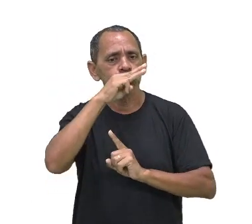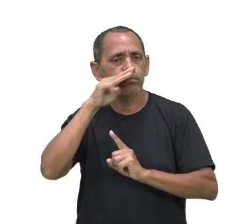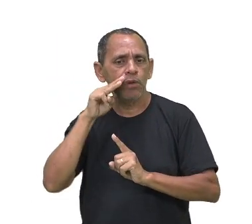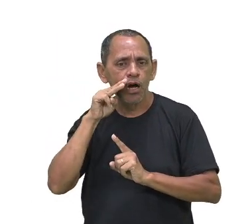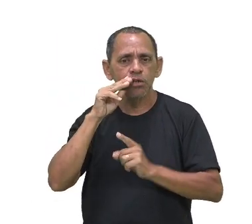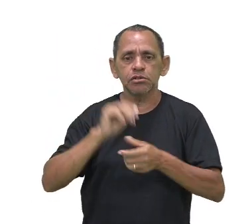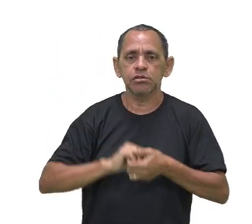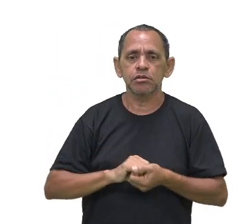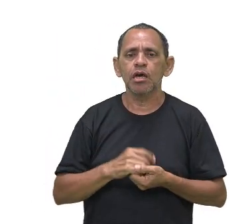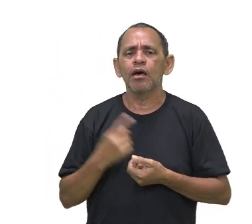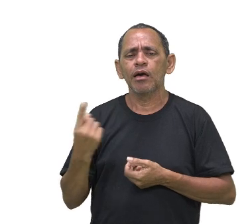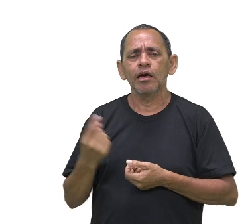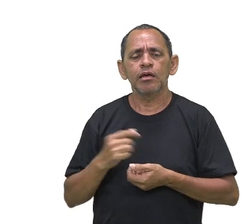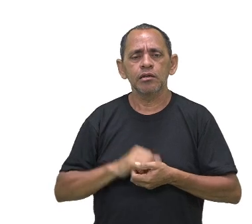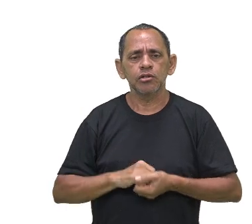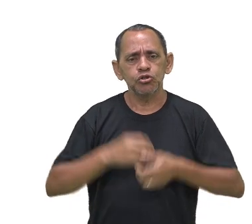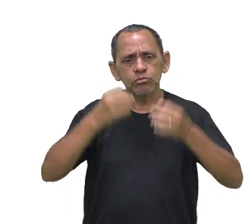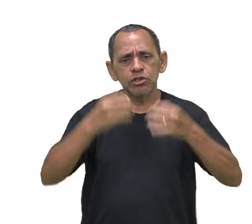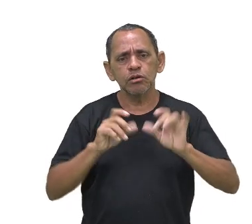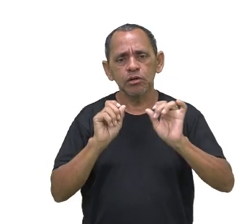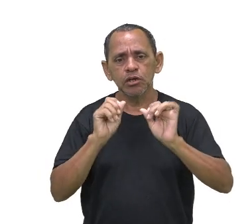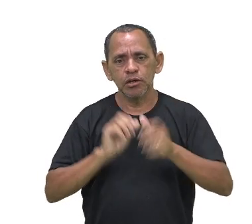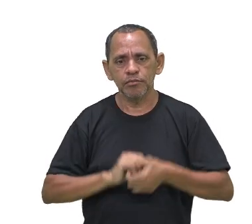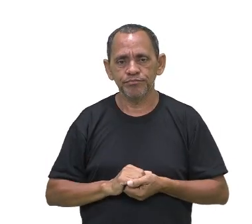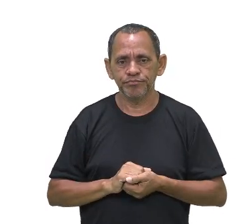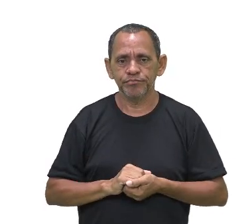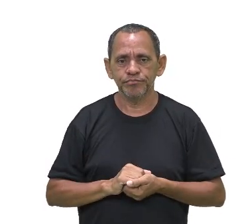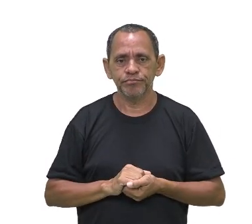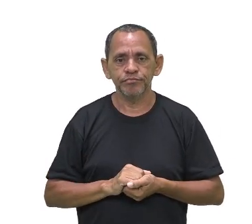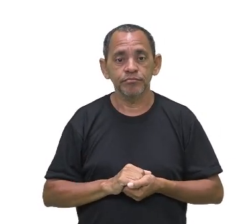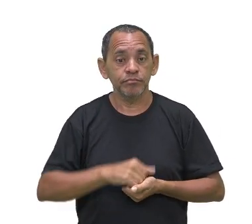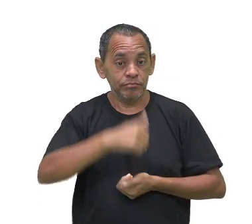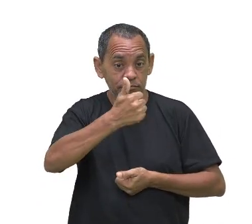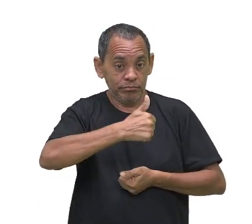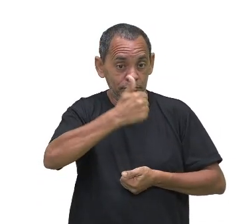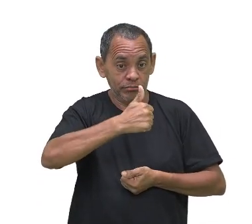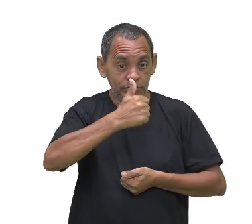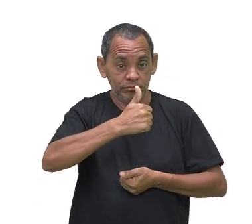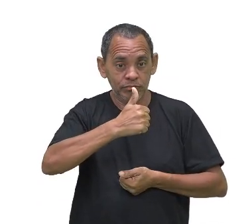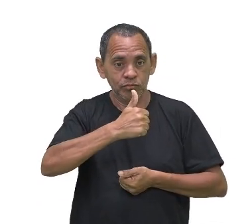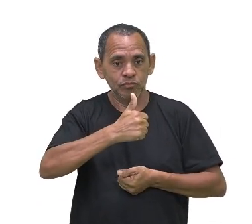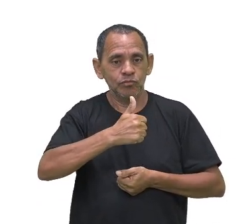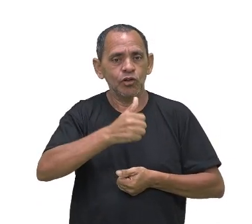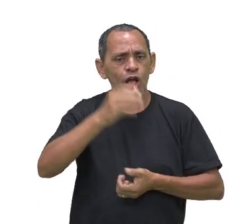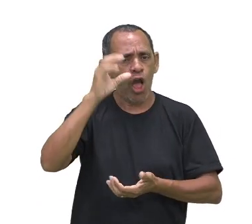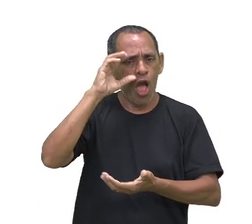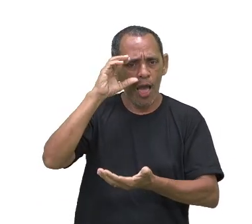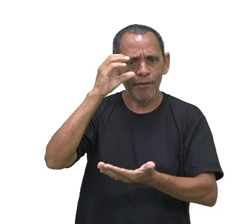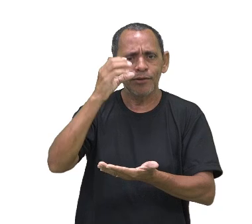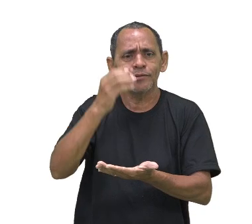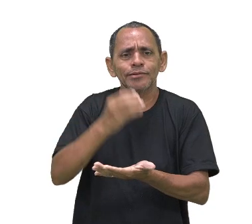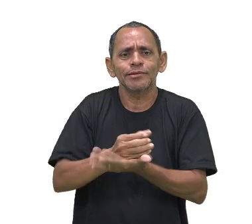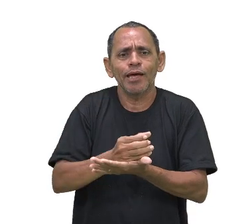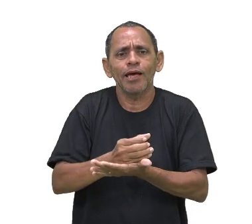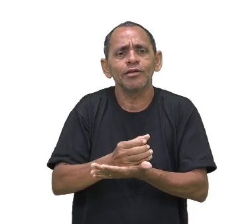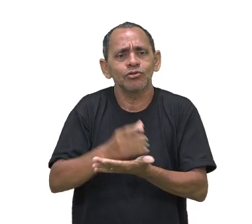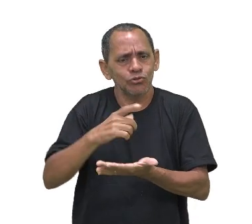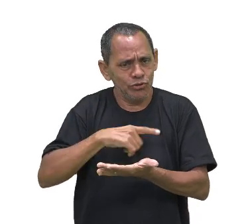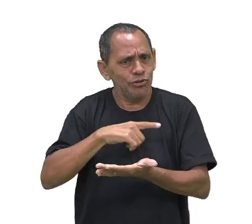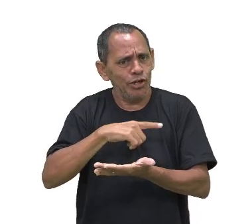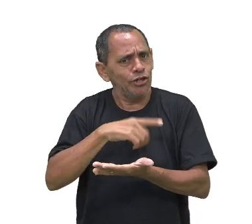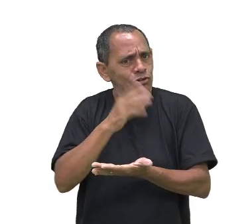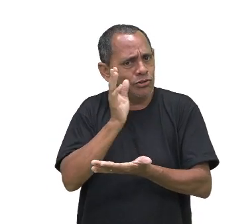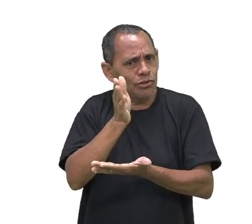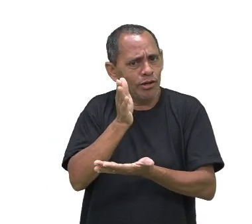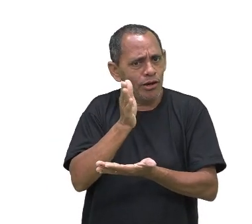isso. Marx diz o seguinte: primeiro, nós temos a tese, é o que está posto, é o que está